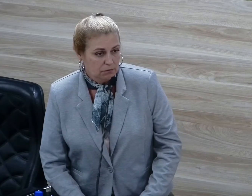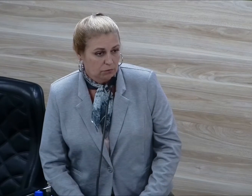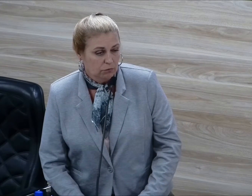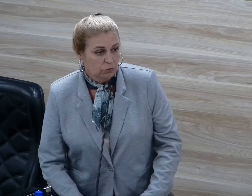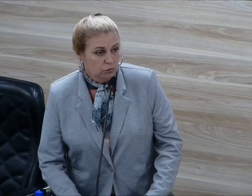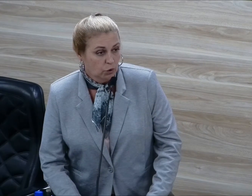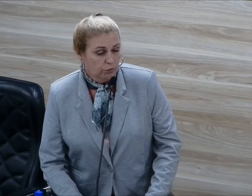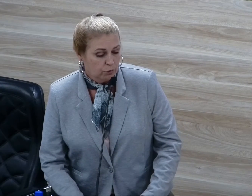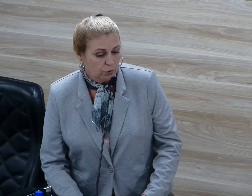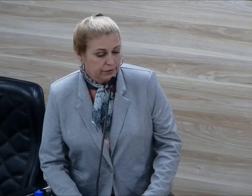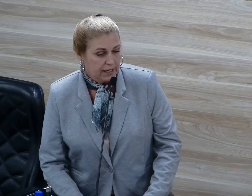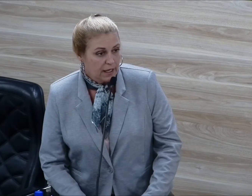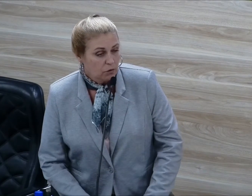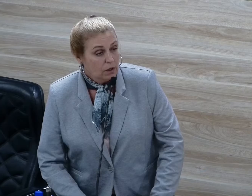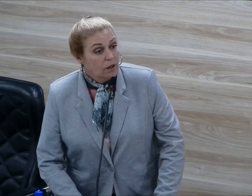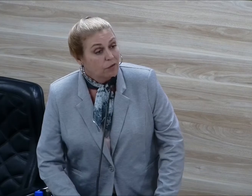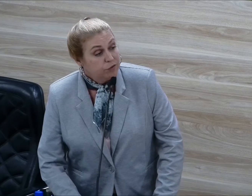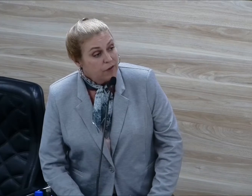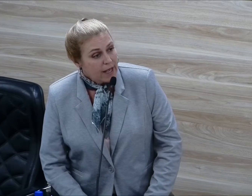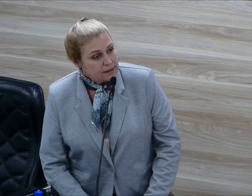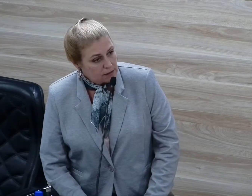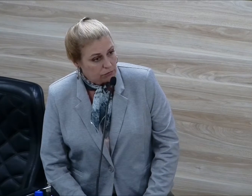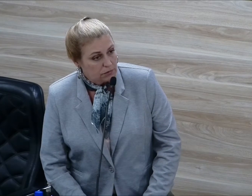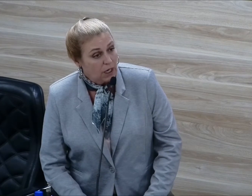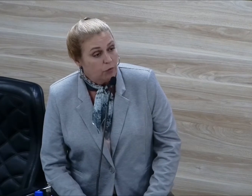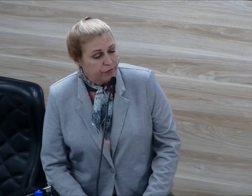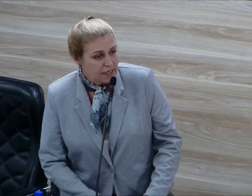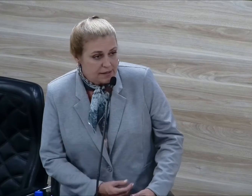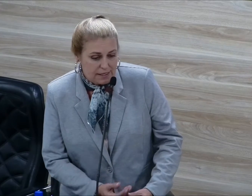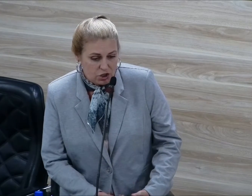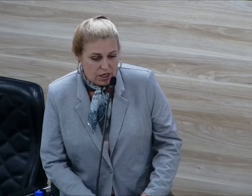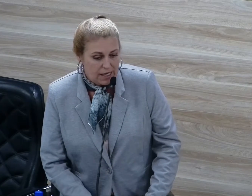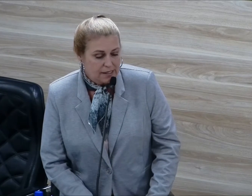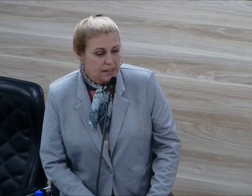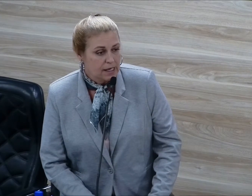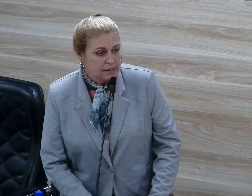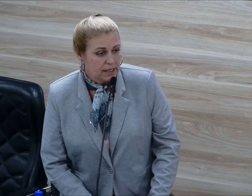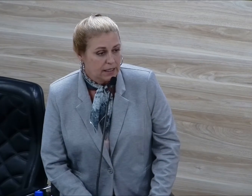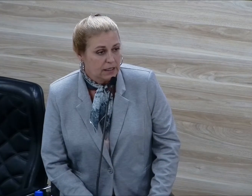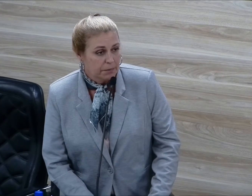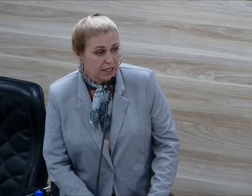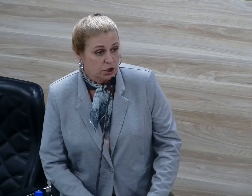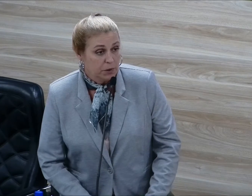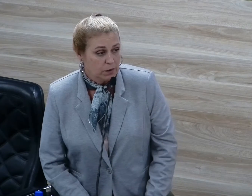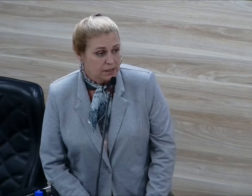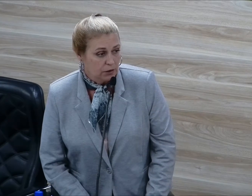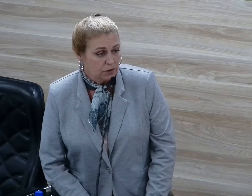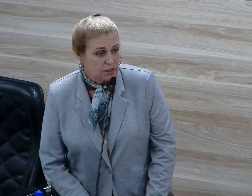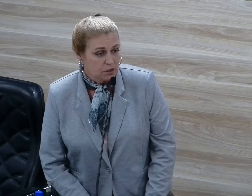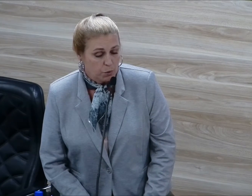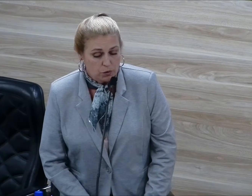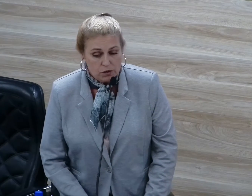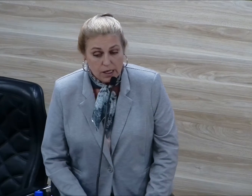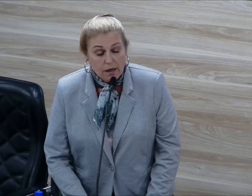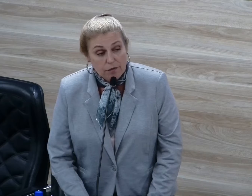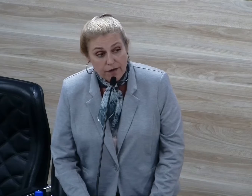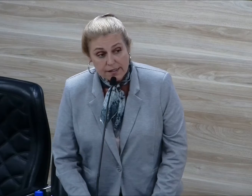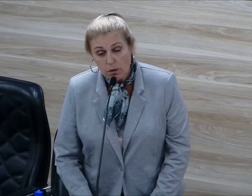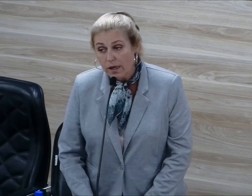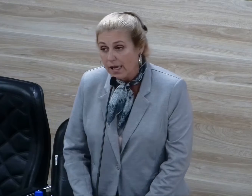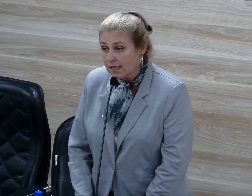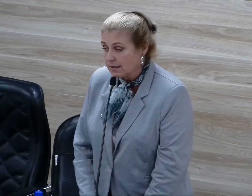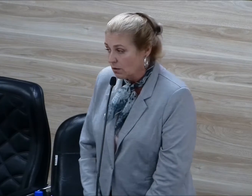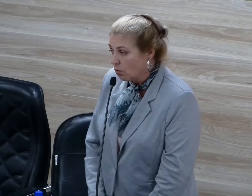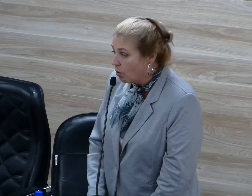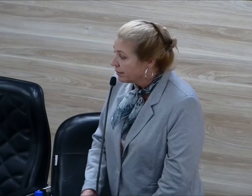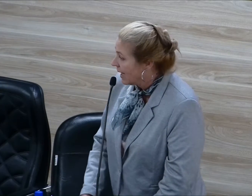de um novo contrato, façam, talvez seja essa a saída para a diminuição desses pontos,